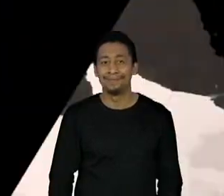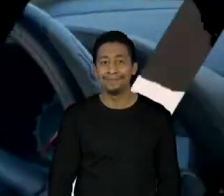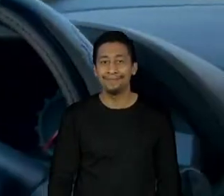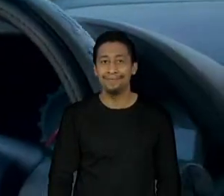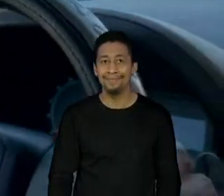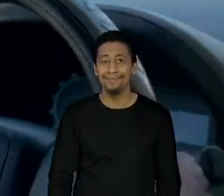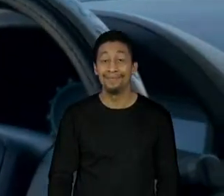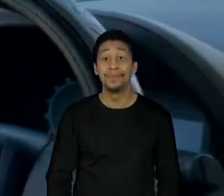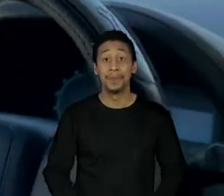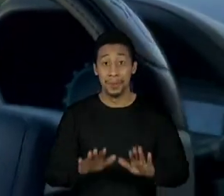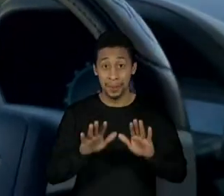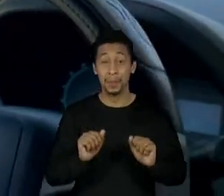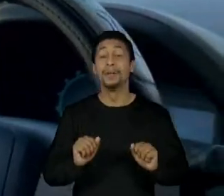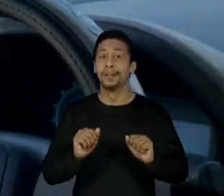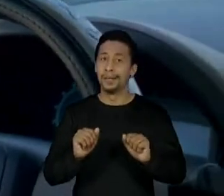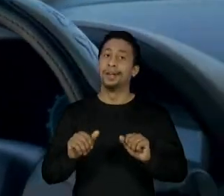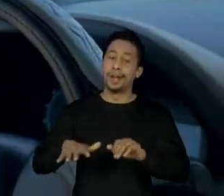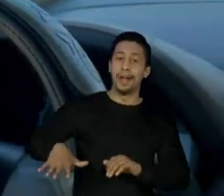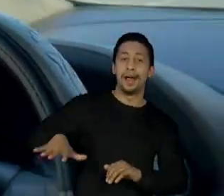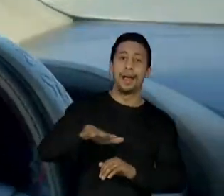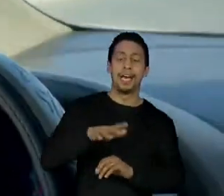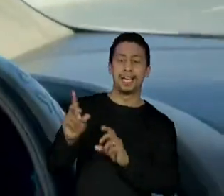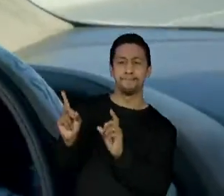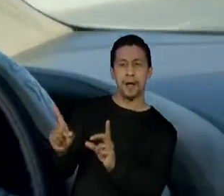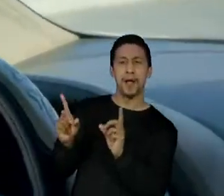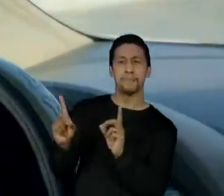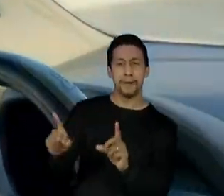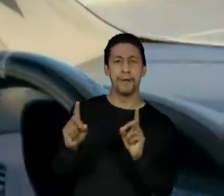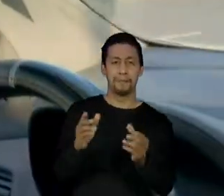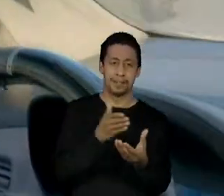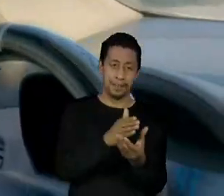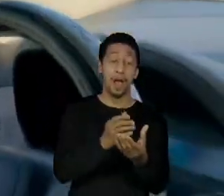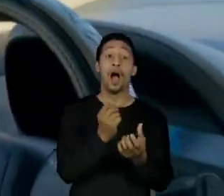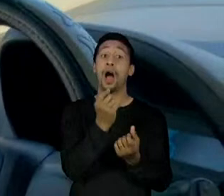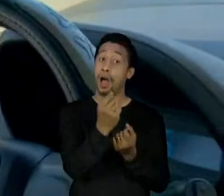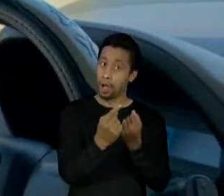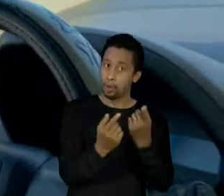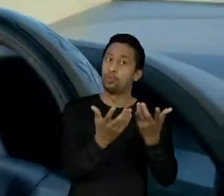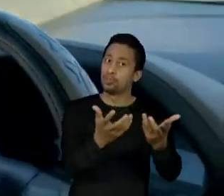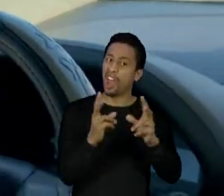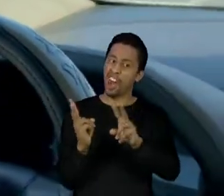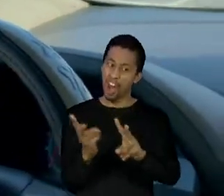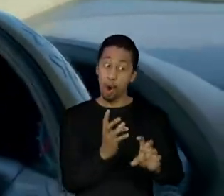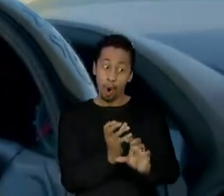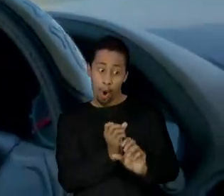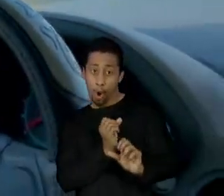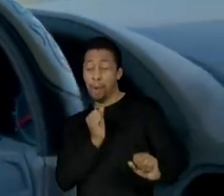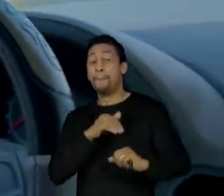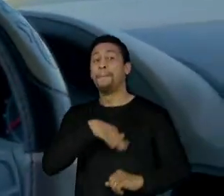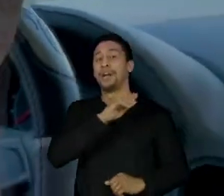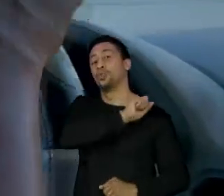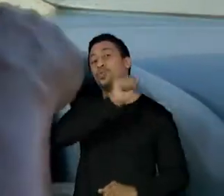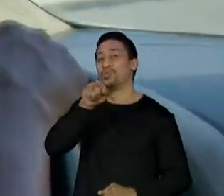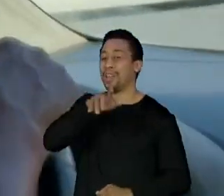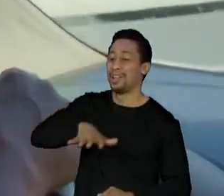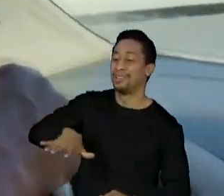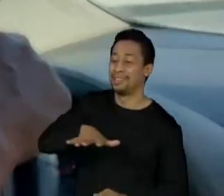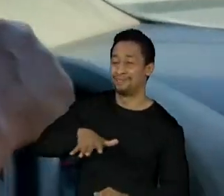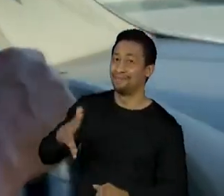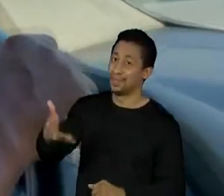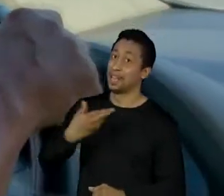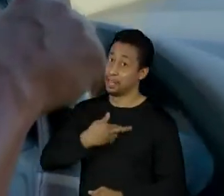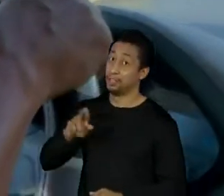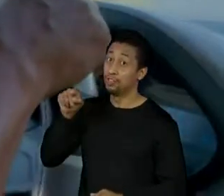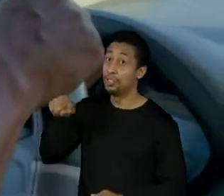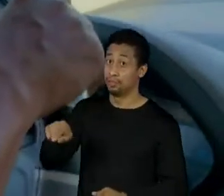Como vejo uma guerra mais comercial, uns querendo ganhar mais do que outros. Porque em termos de religião, eu